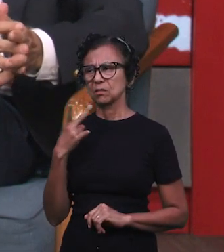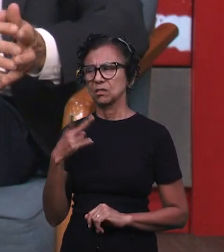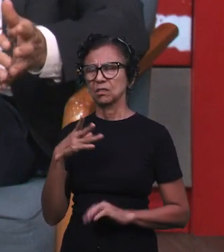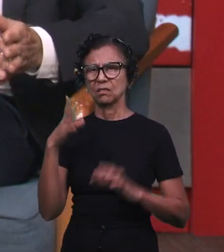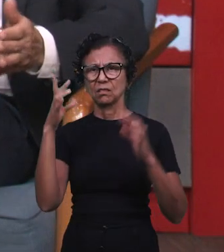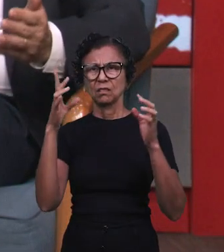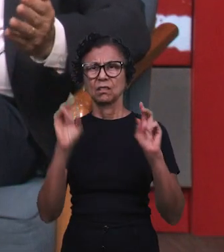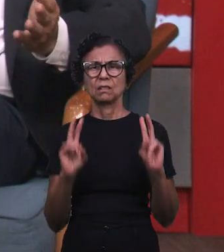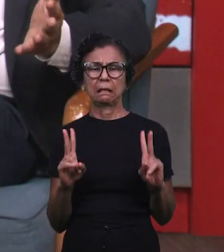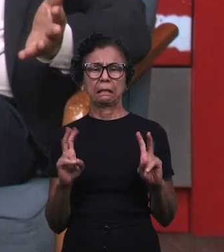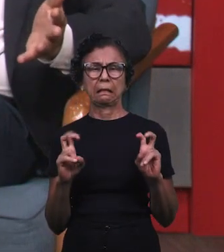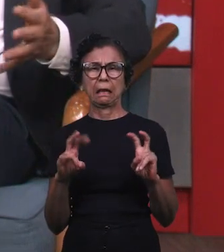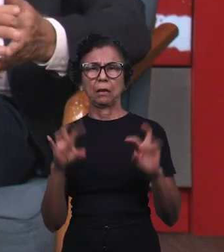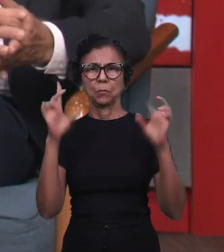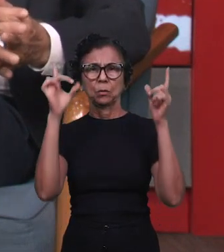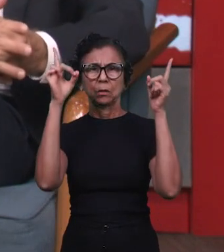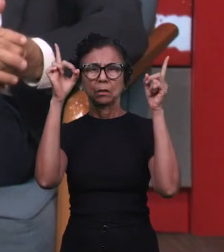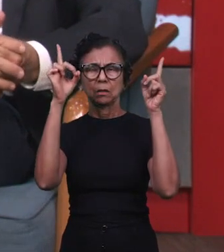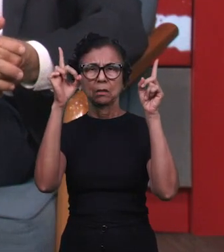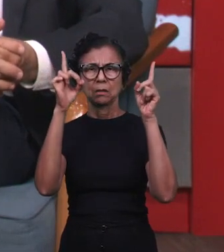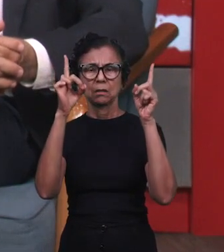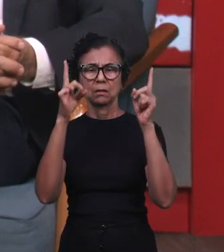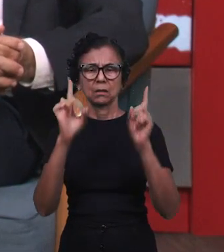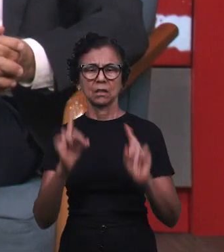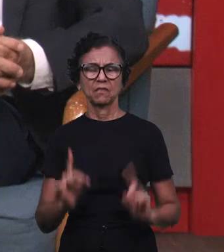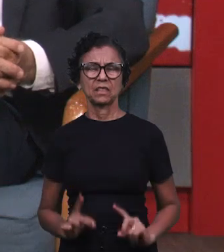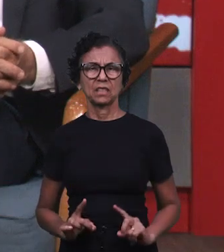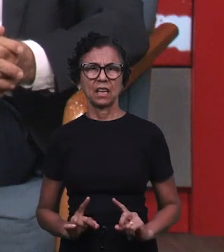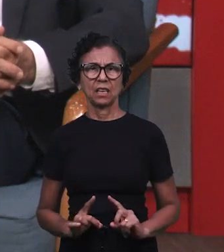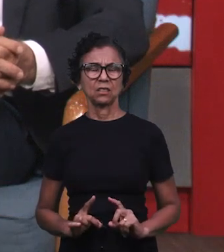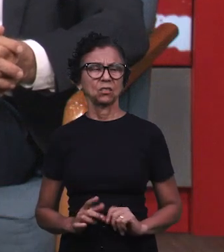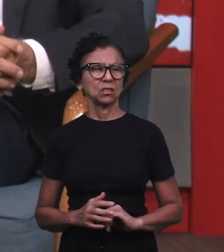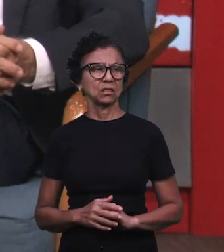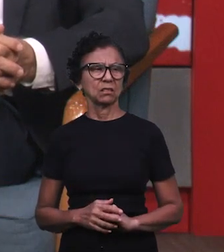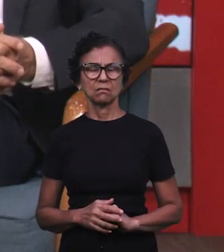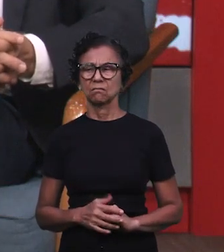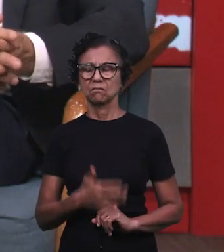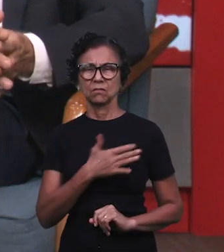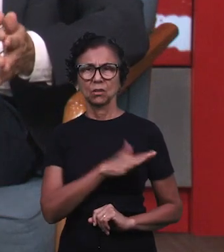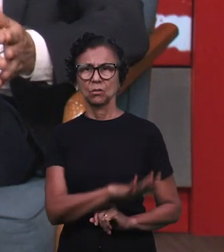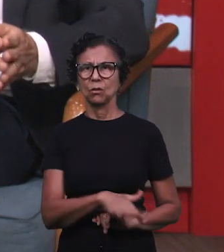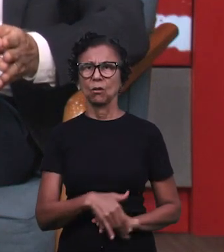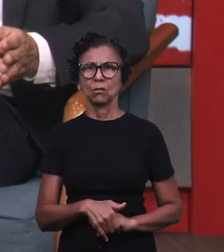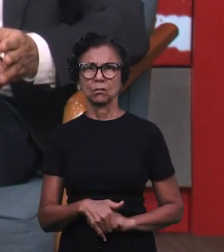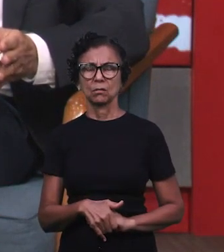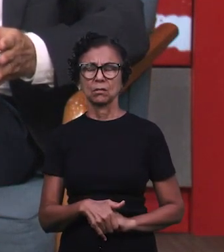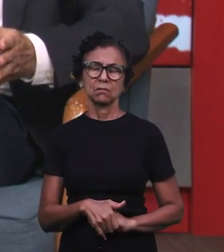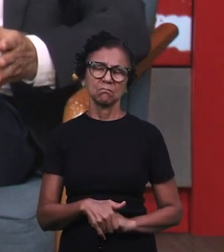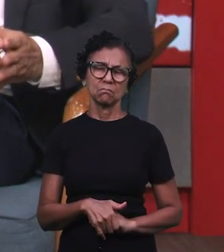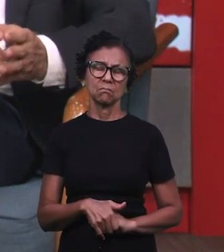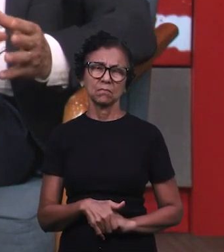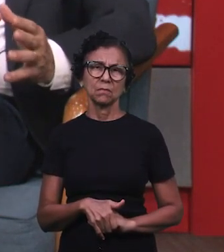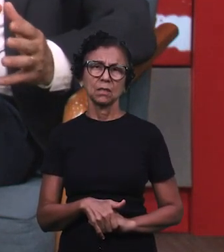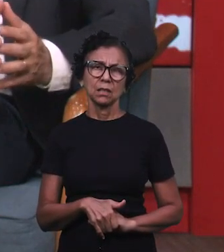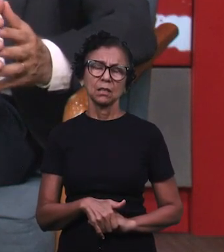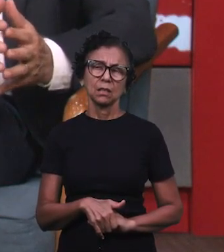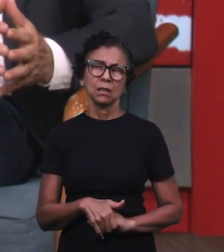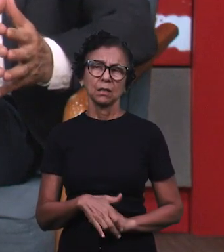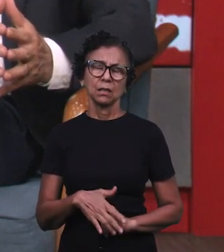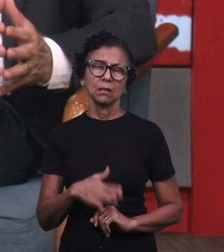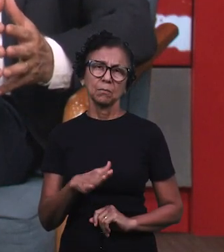dessa expressão. Eles preferem ser chamados de surdos. Muito bem. O